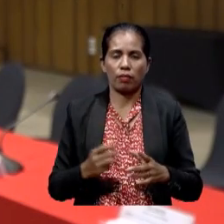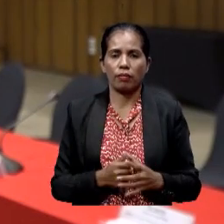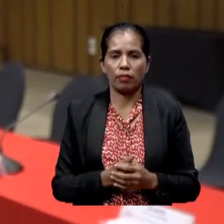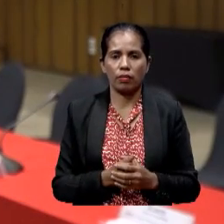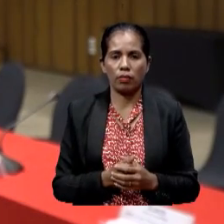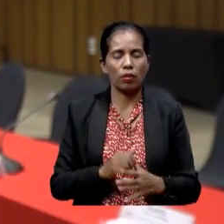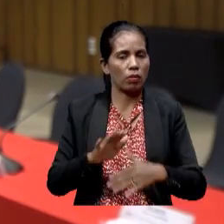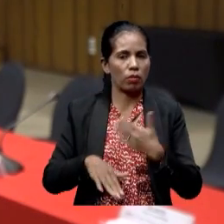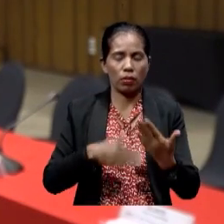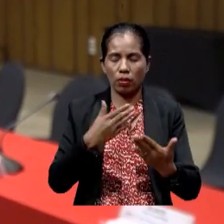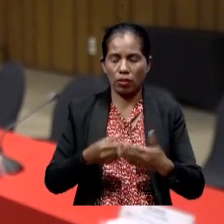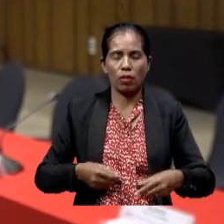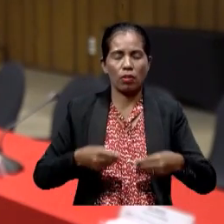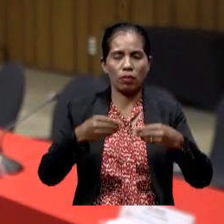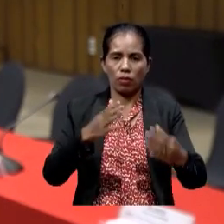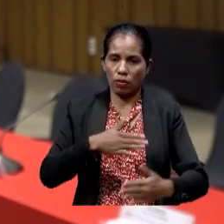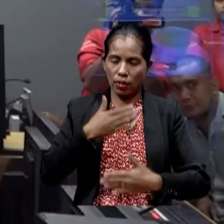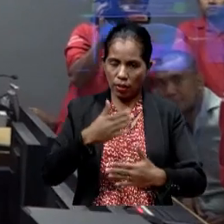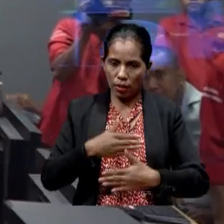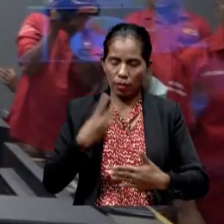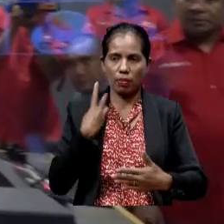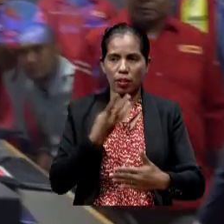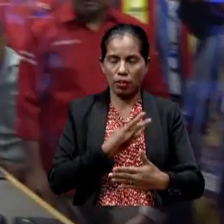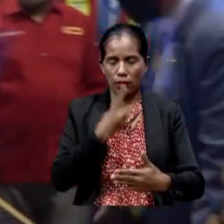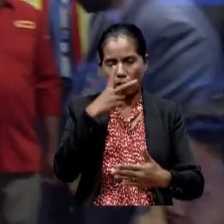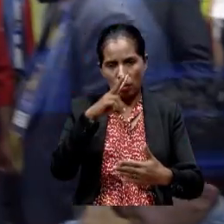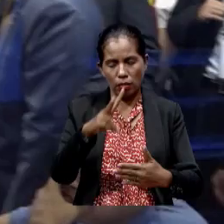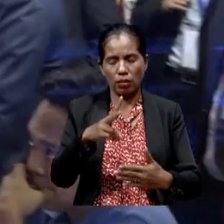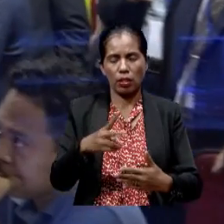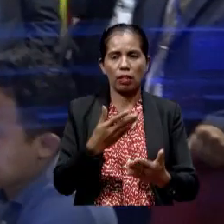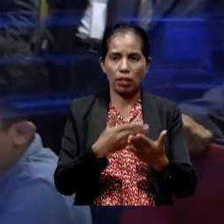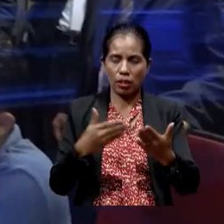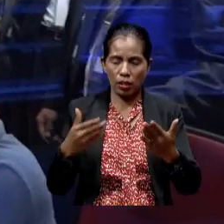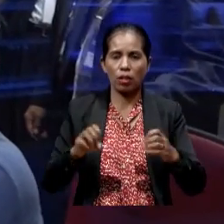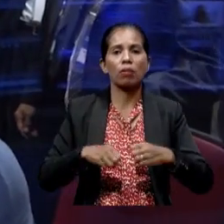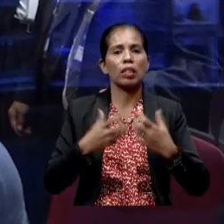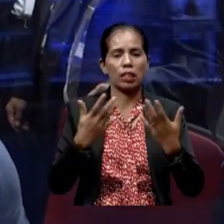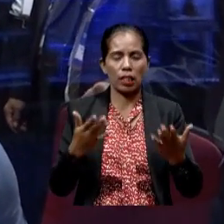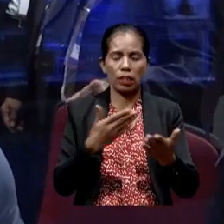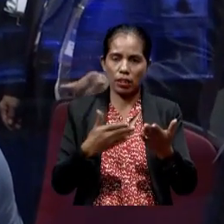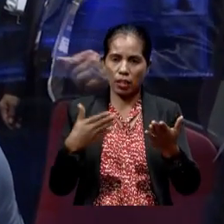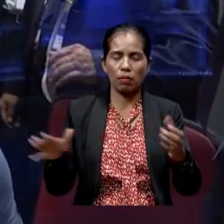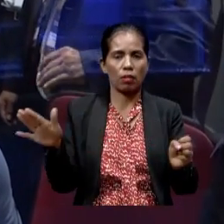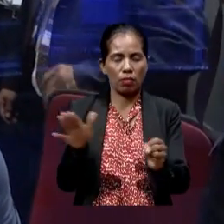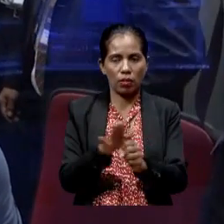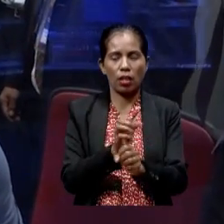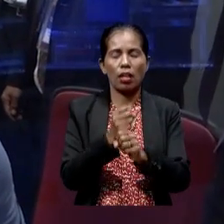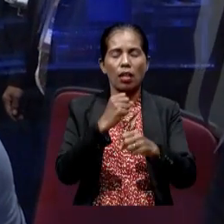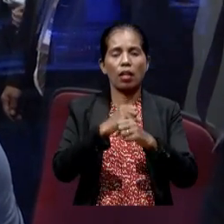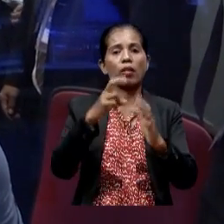ser outro, for a apreciação baita. Hari usi tene equipamentos, itene maneira hanu sama ka halo notisia